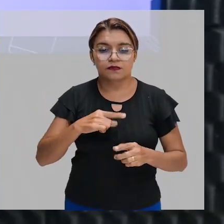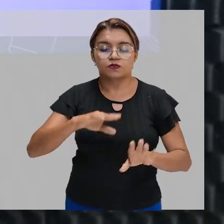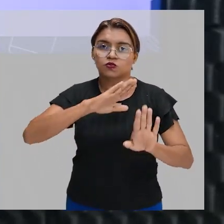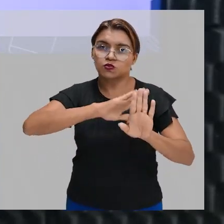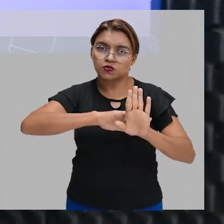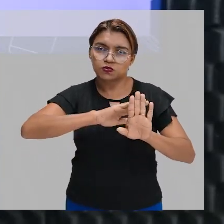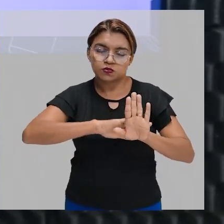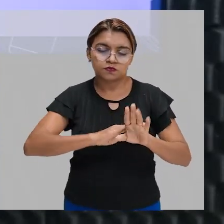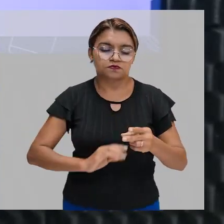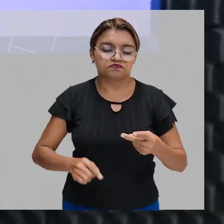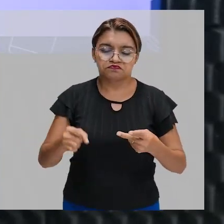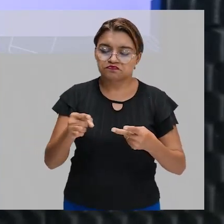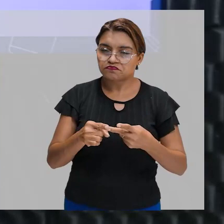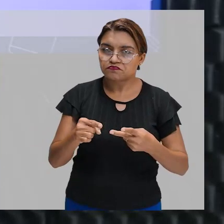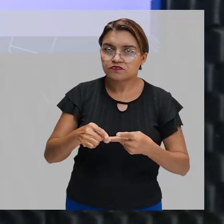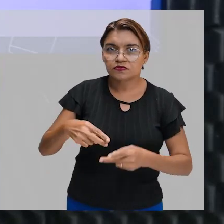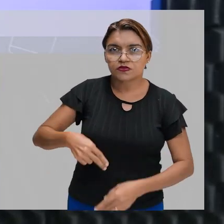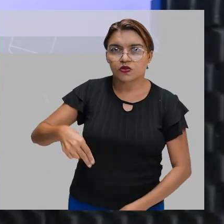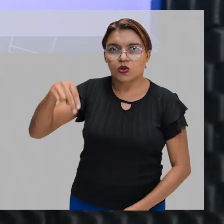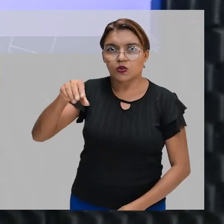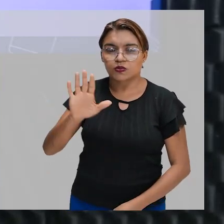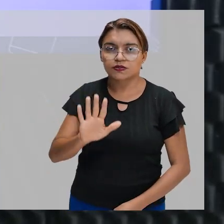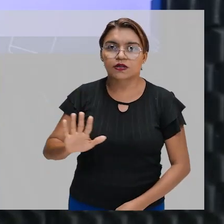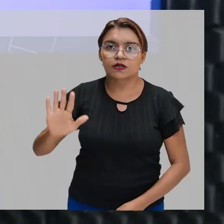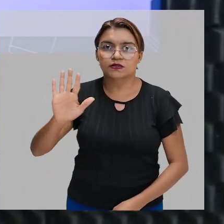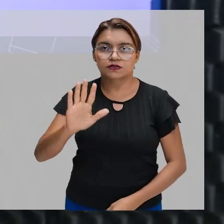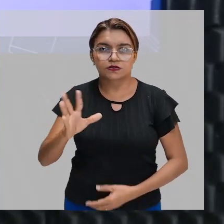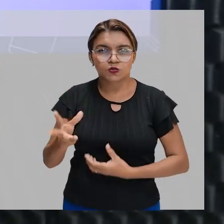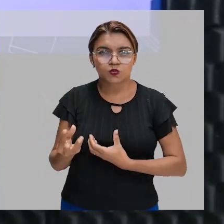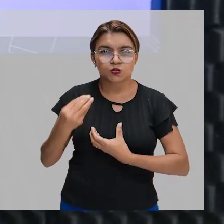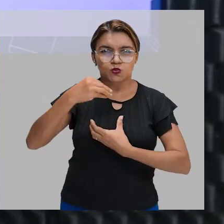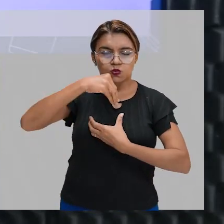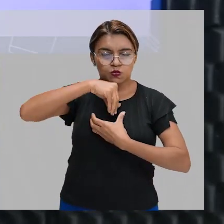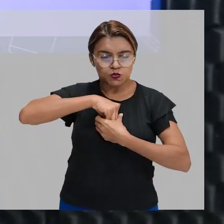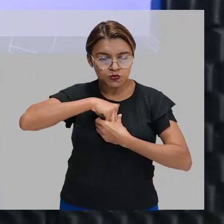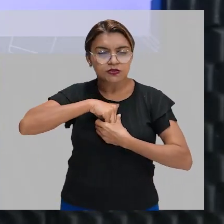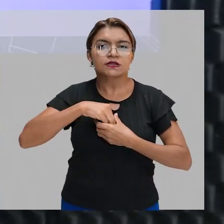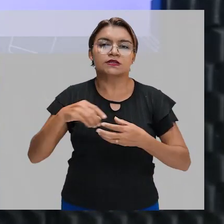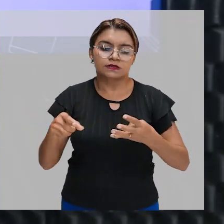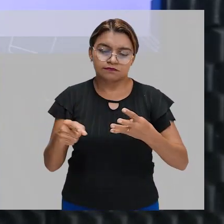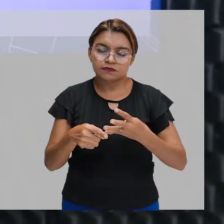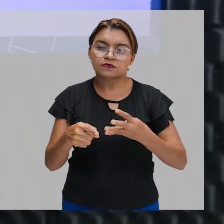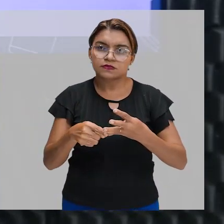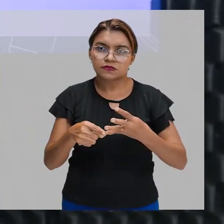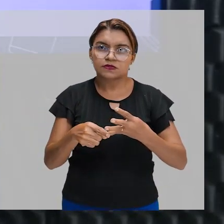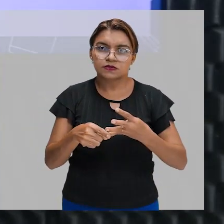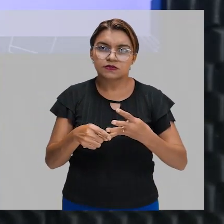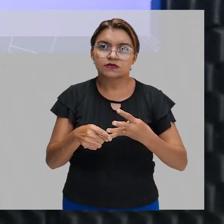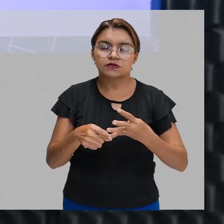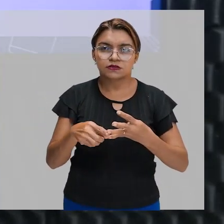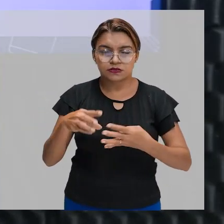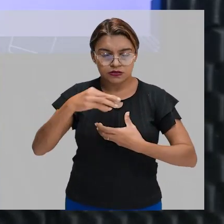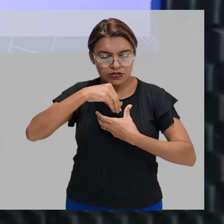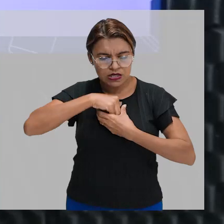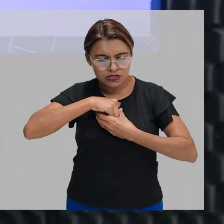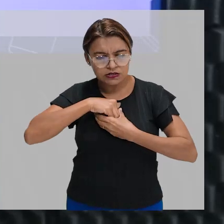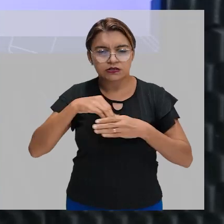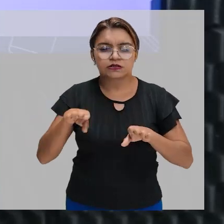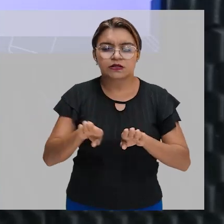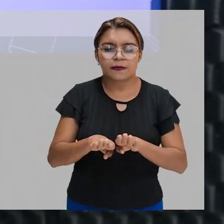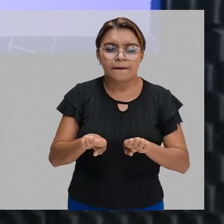subjetivismo o nacionalismo A introspecção tá eu falei nacionalismo já né certo